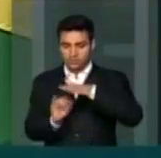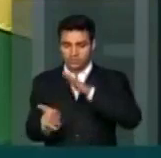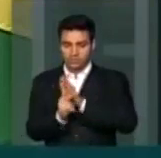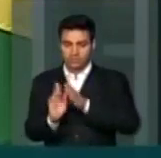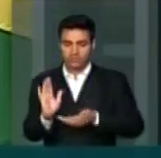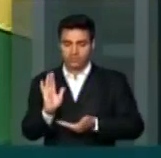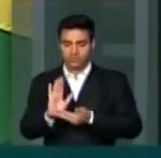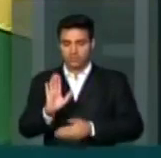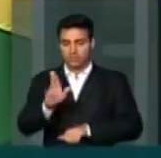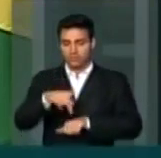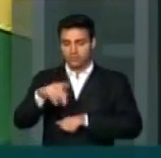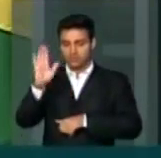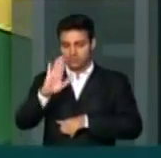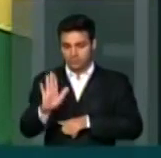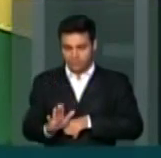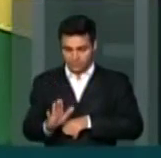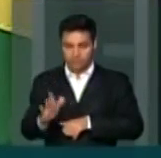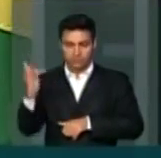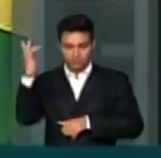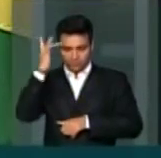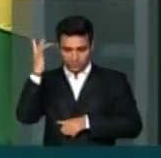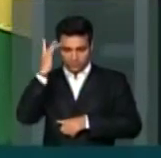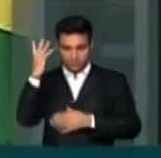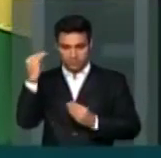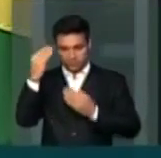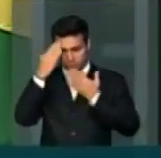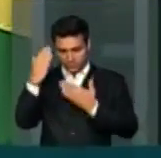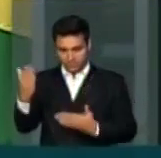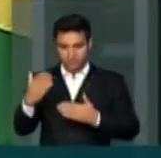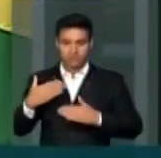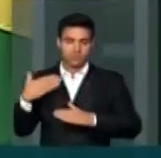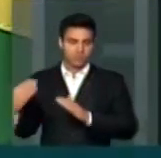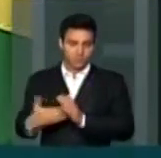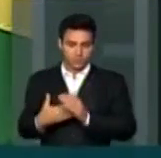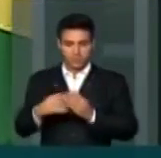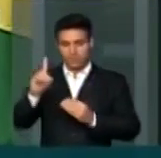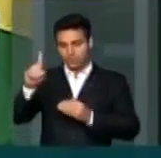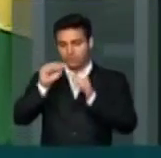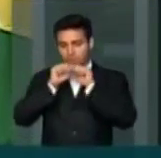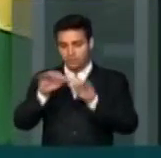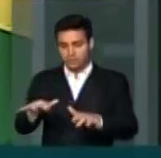Brasil contemporâneo. Muito obrigado a todos e que Deus nos abençoe.